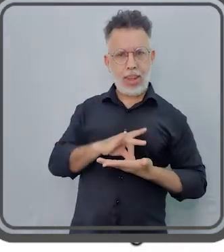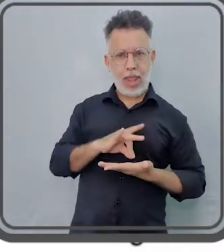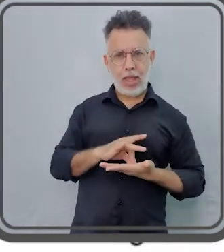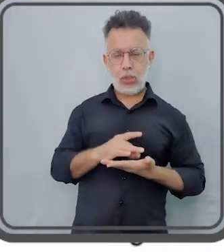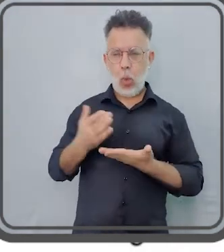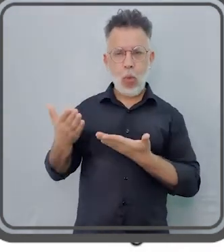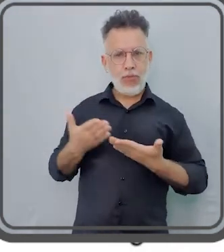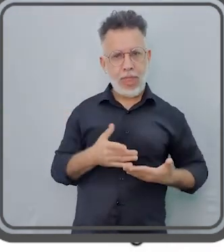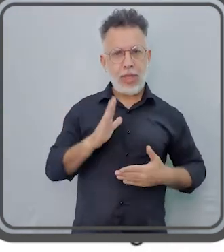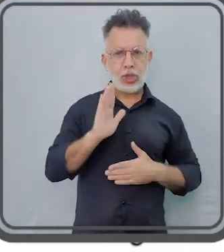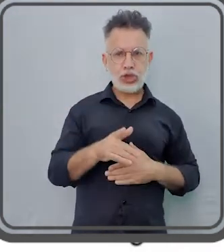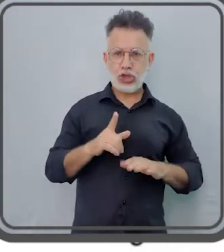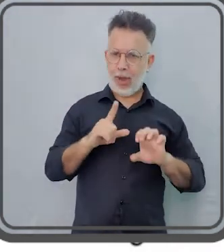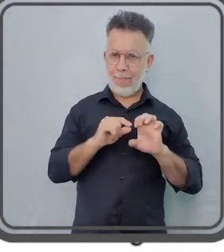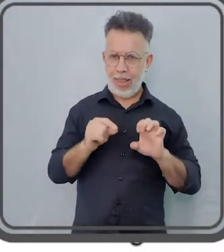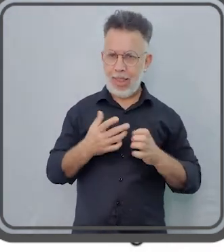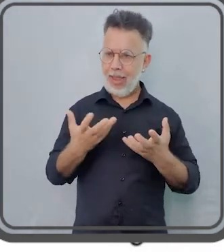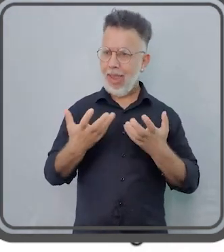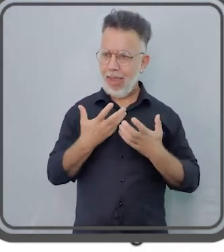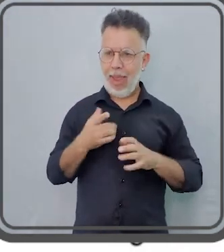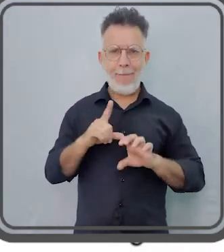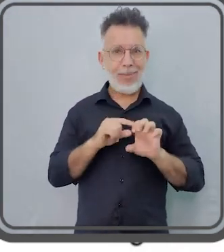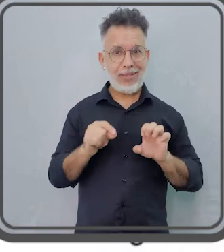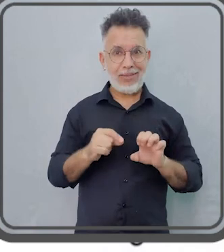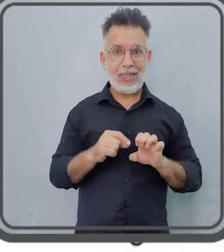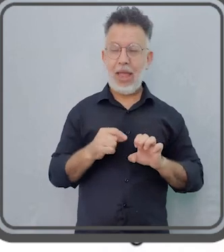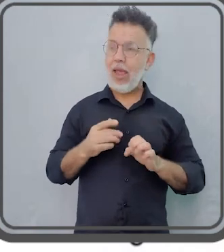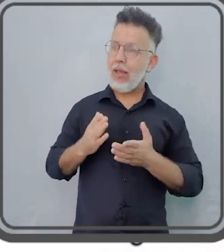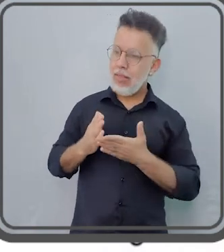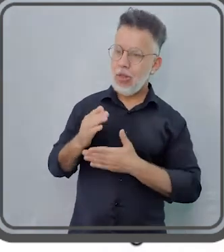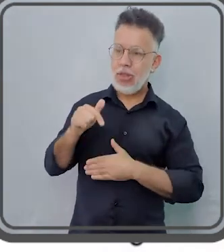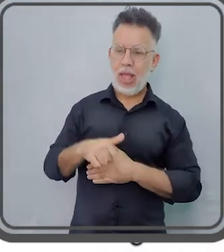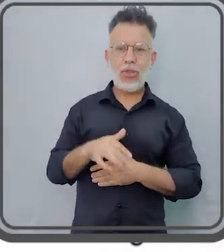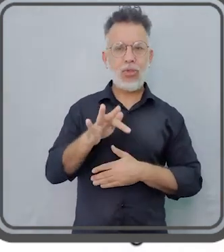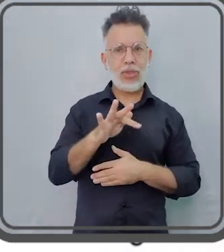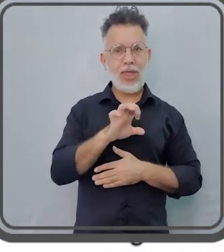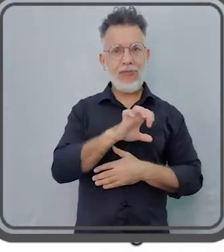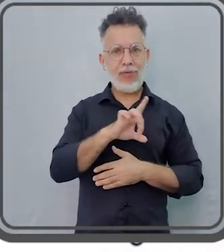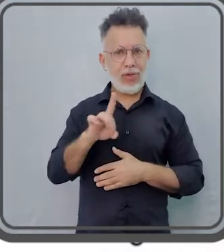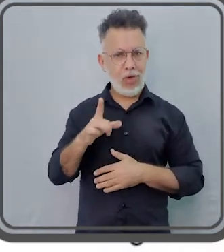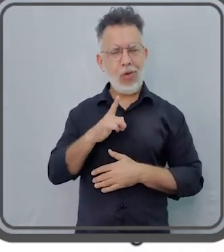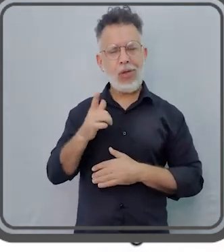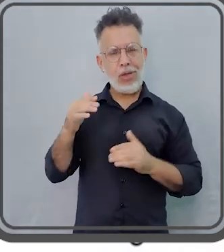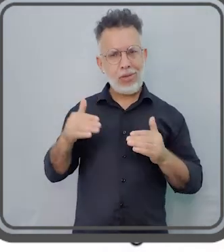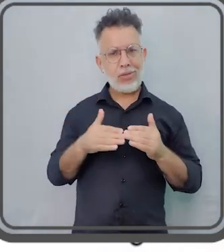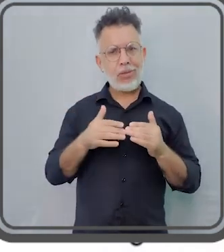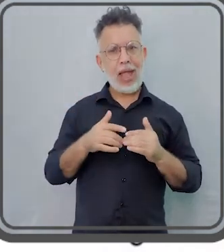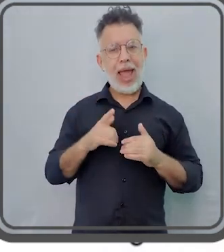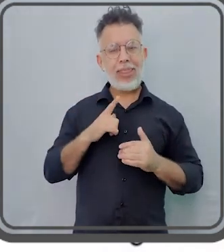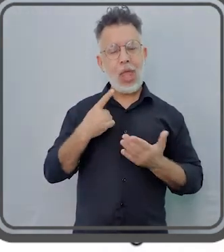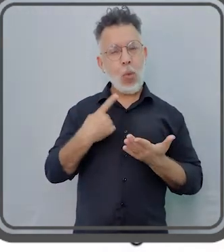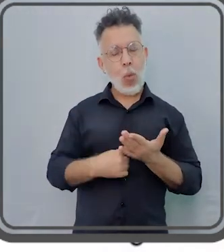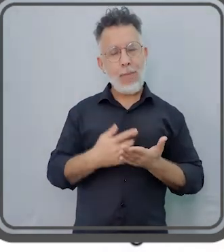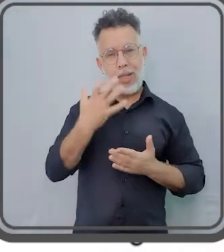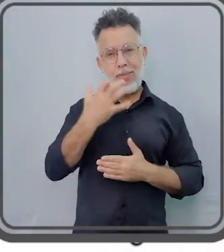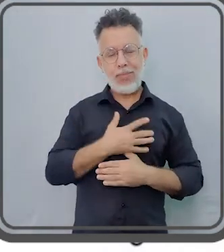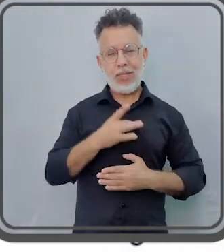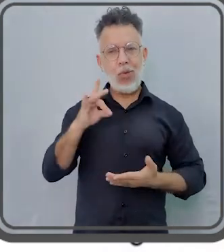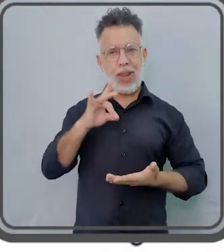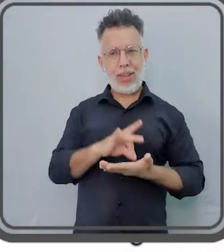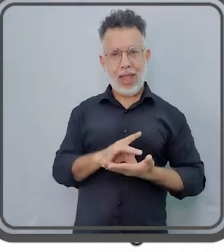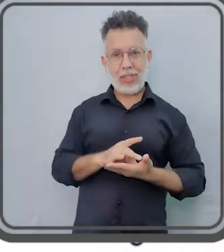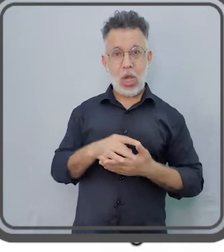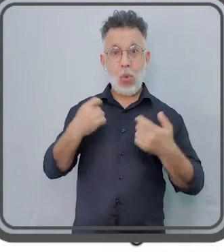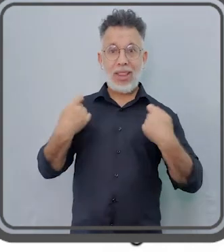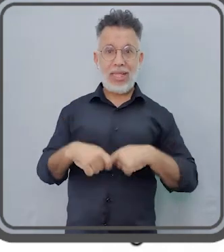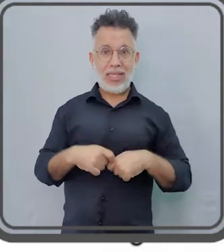quem quer empreender, enfim, pelo menos isso deu certo na Fio, tem dado certo com a gente, a ter esse compromisso com a realidade, com a necessidade das pessoas,